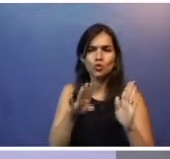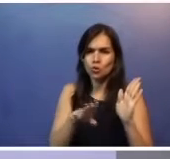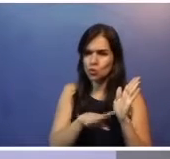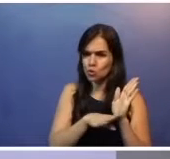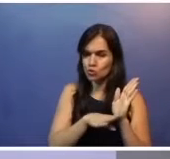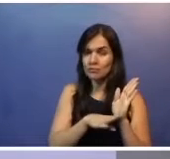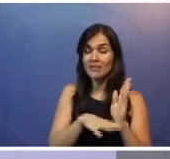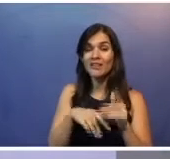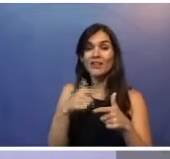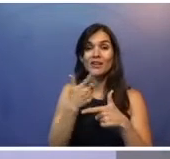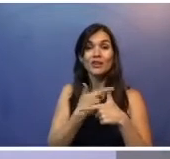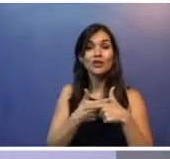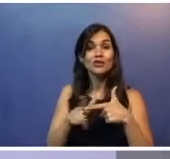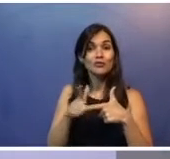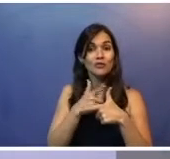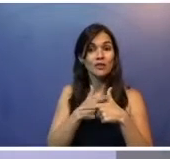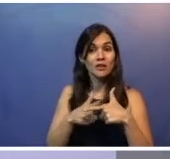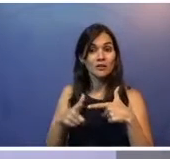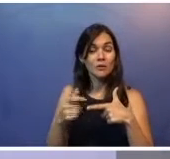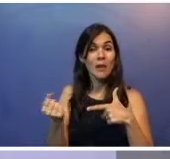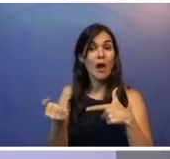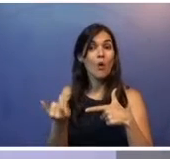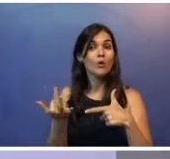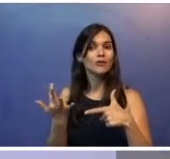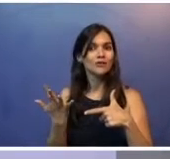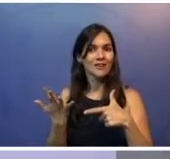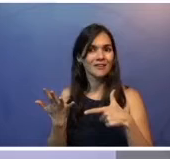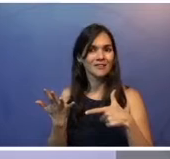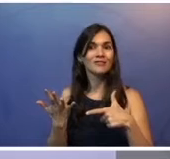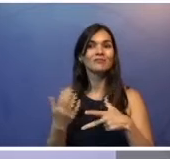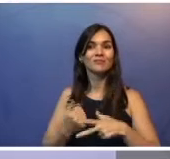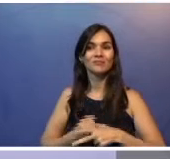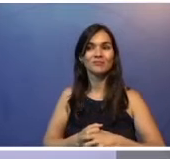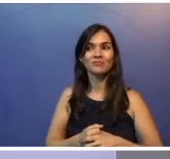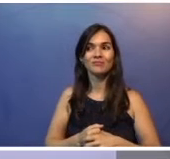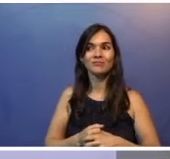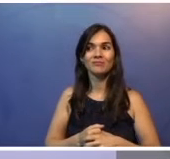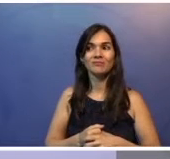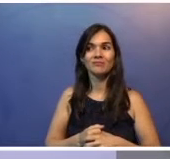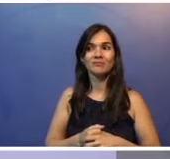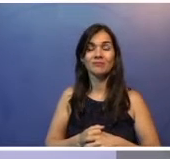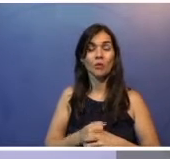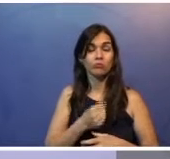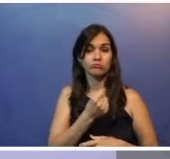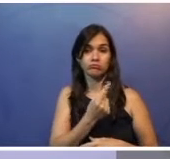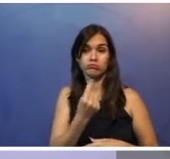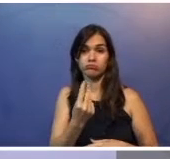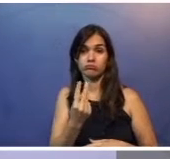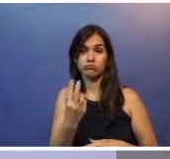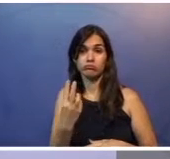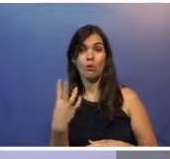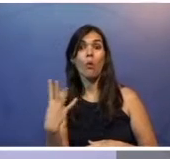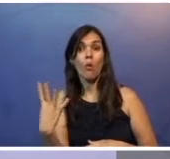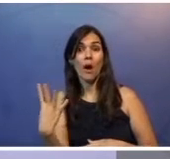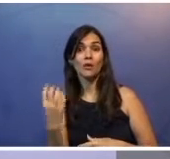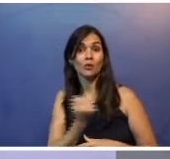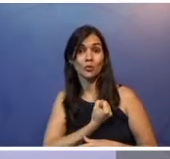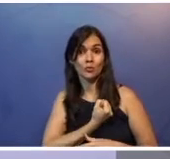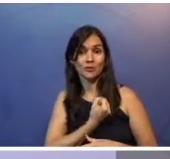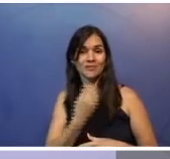quatro mas os cinco mais 19 e dividido pela quantidade são quatro números